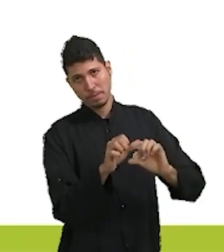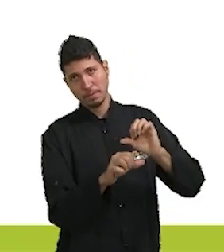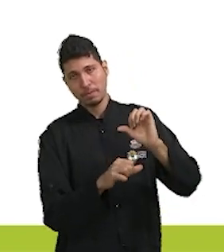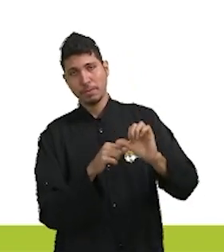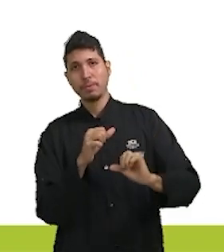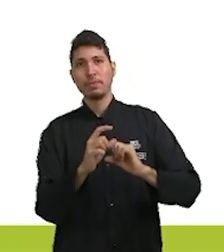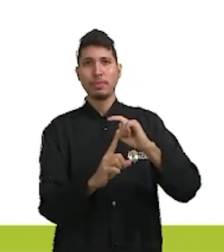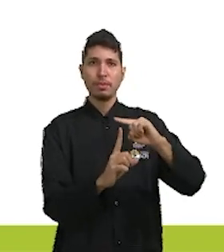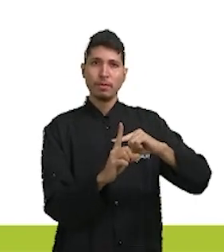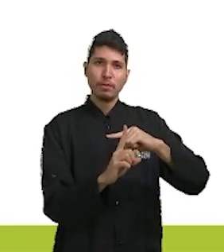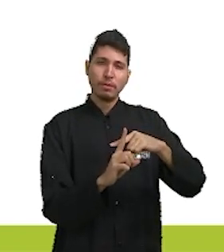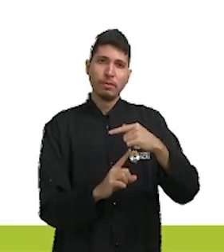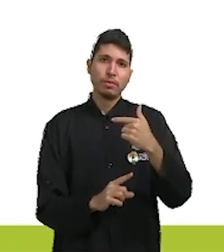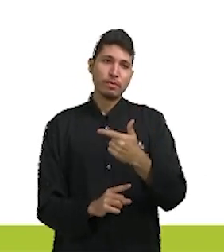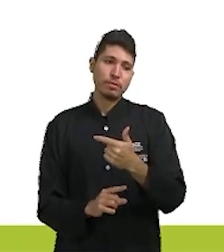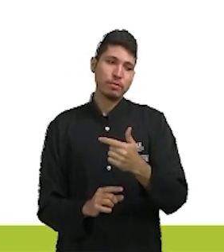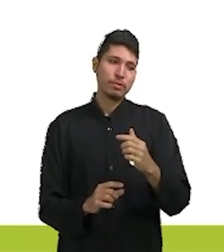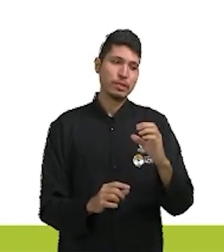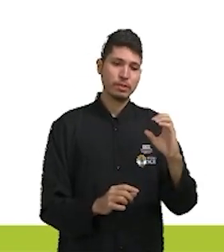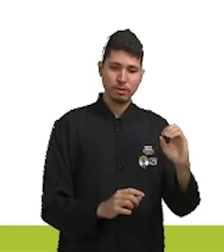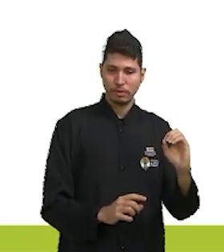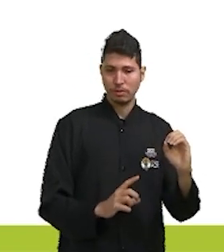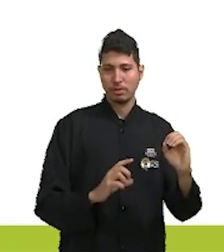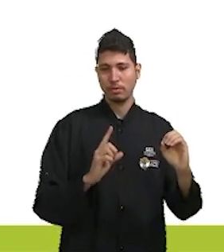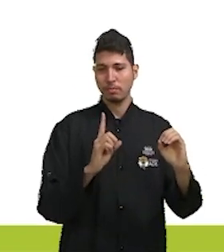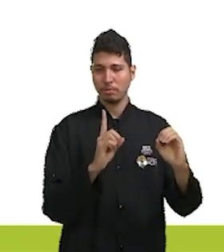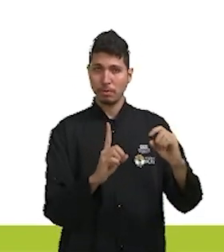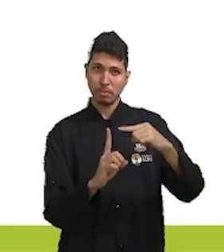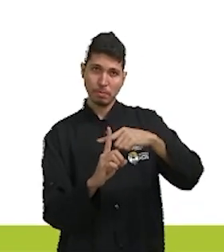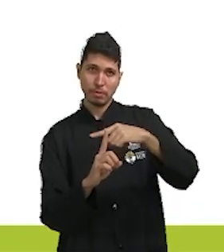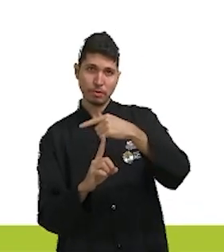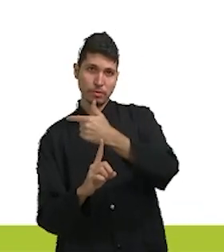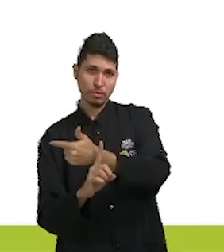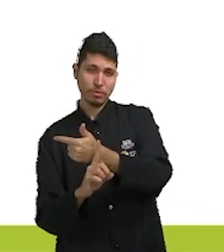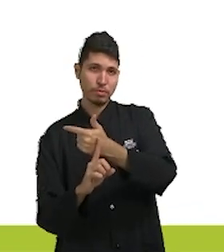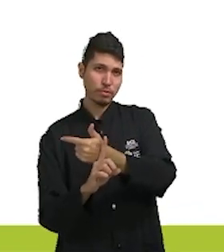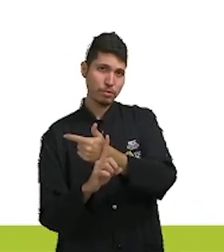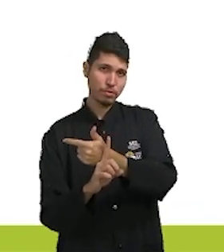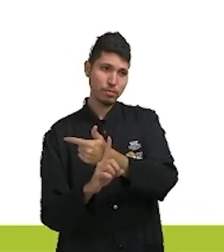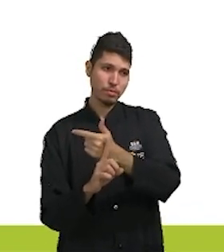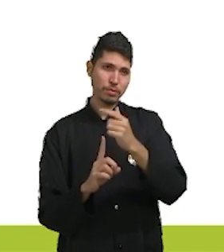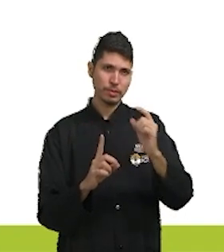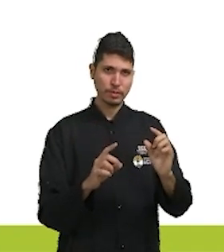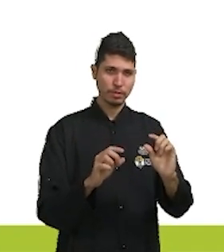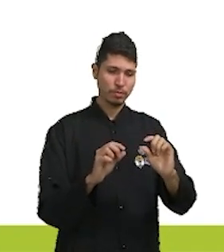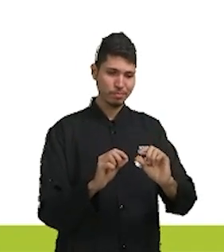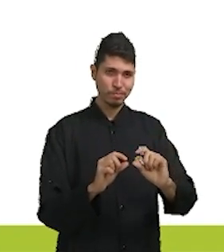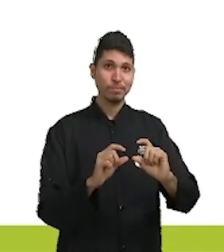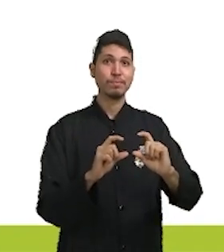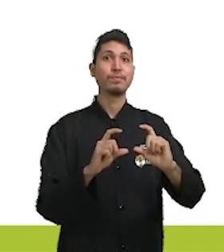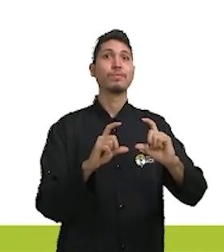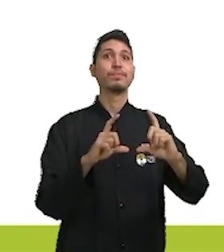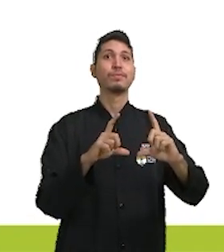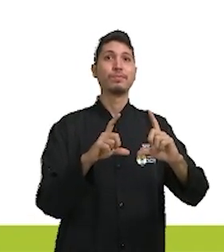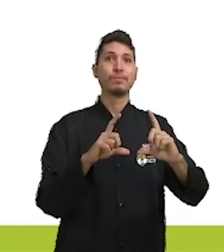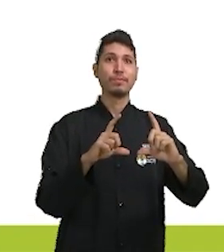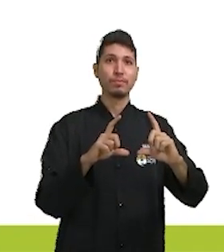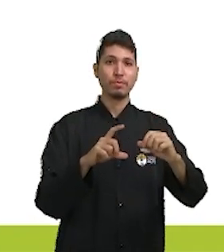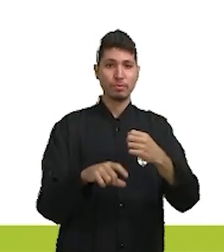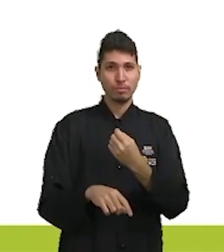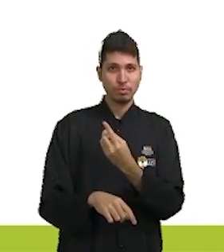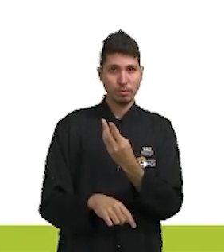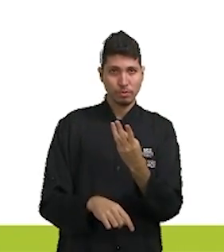Concorda comigo que de 0 para mais 2 houve um aumento do número de